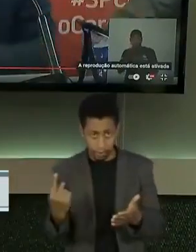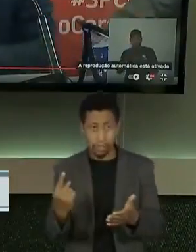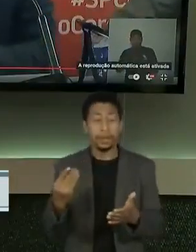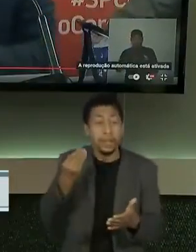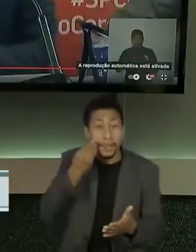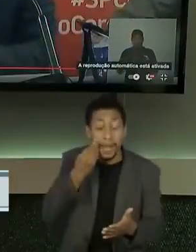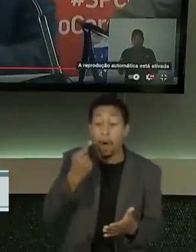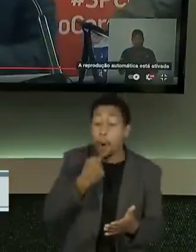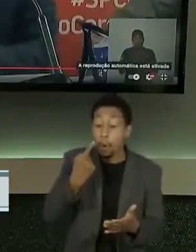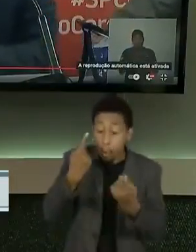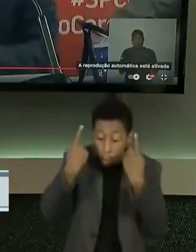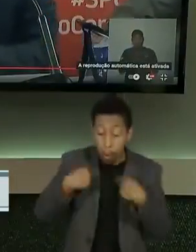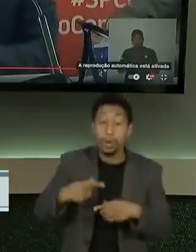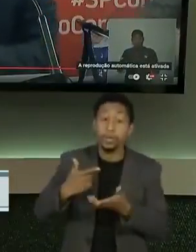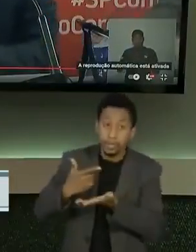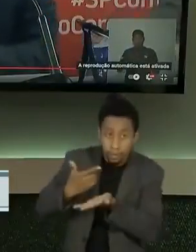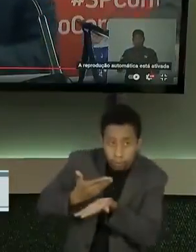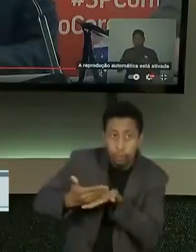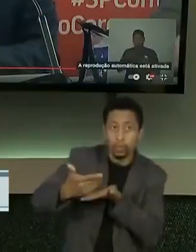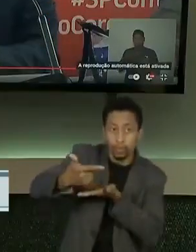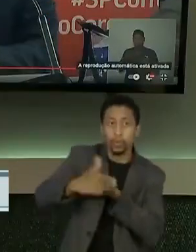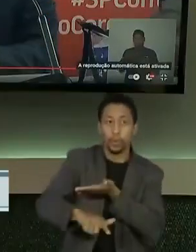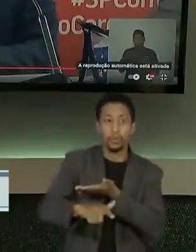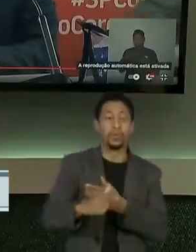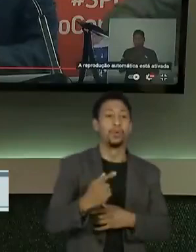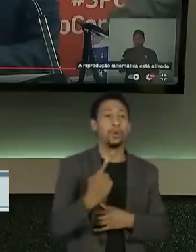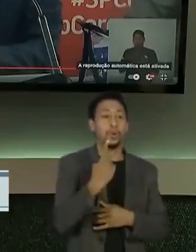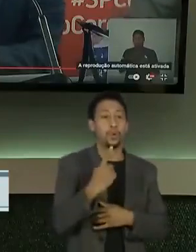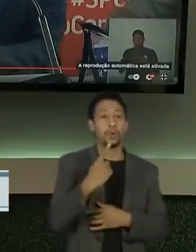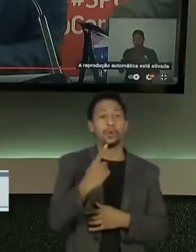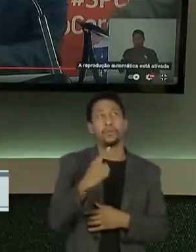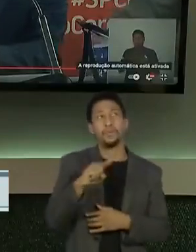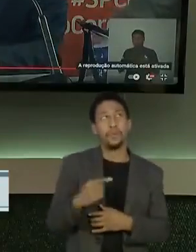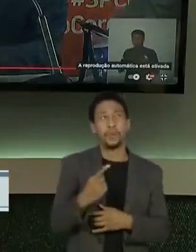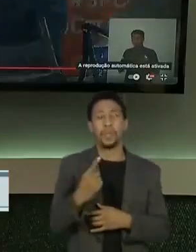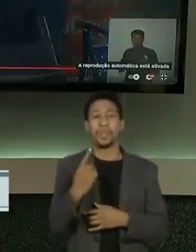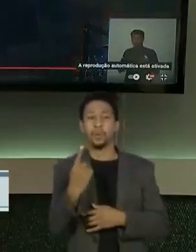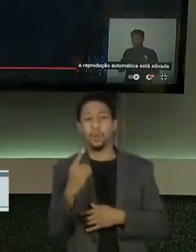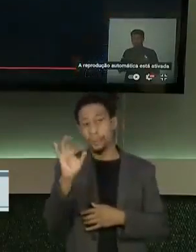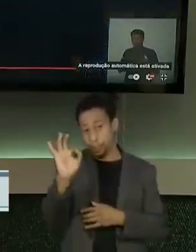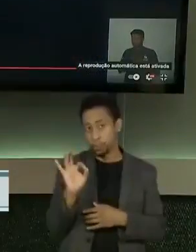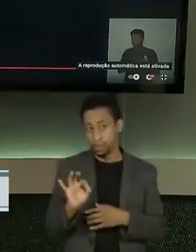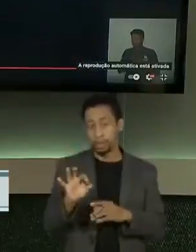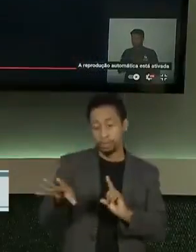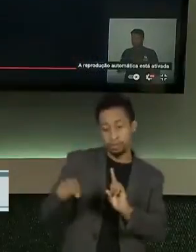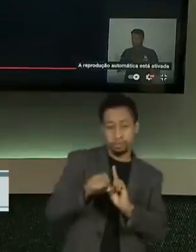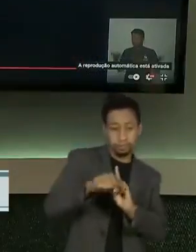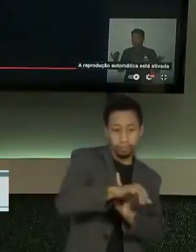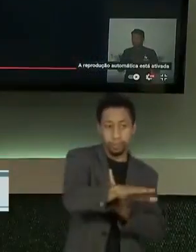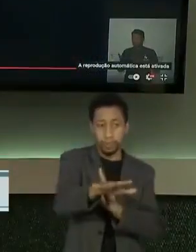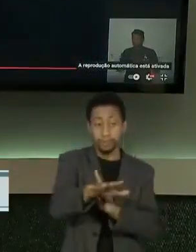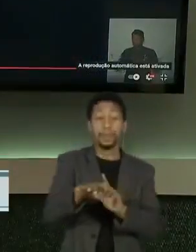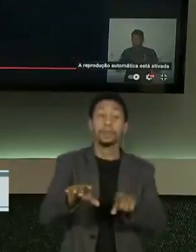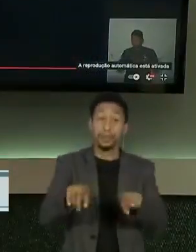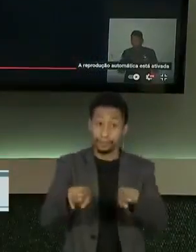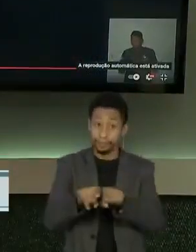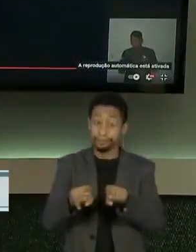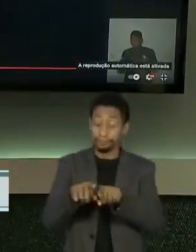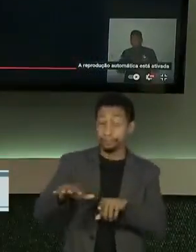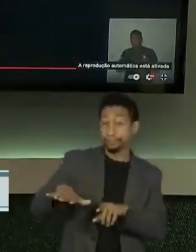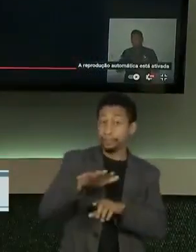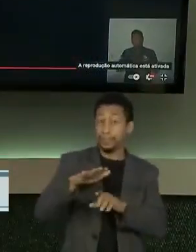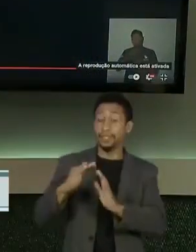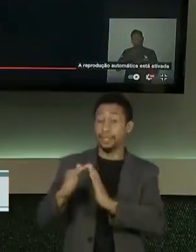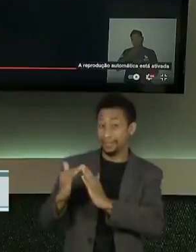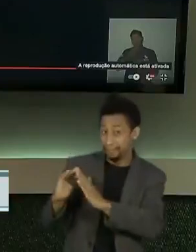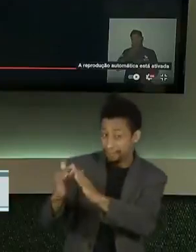sorológico, prevalência de 14,1% de infectados nos paulistanos e a prevalência ainda é maior nos